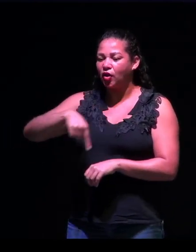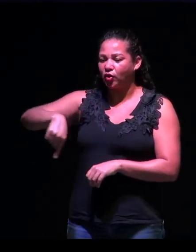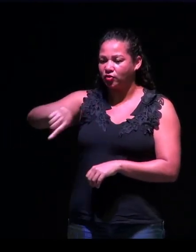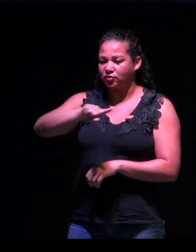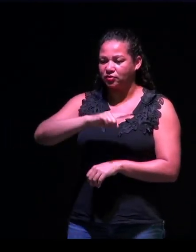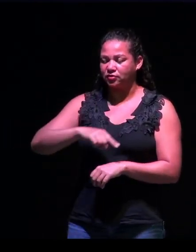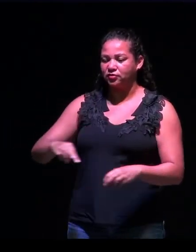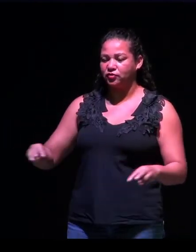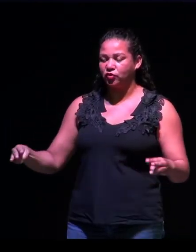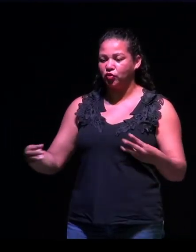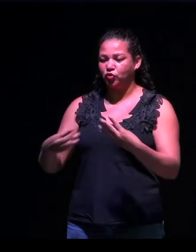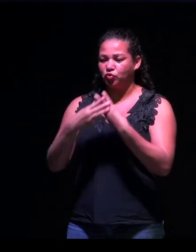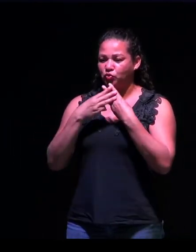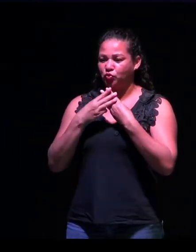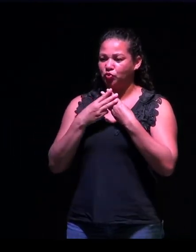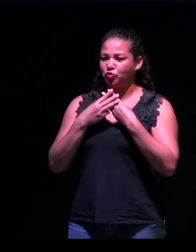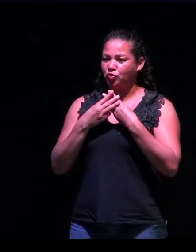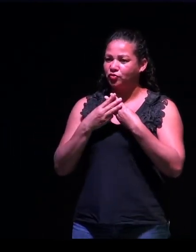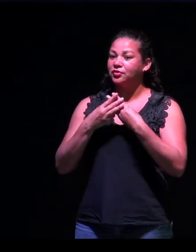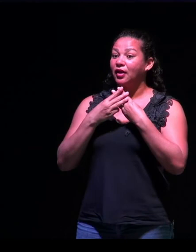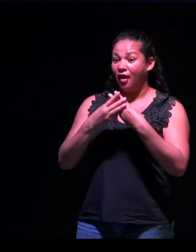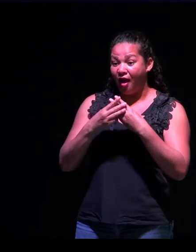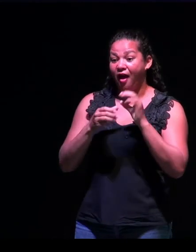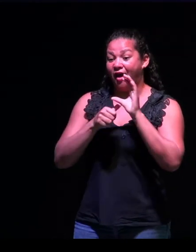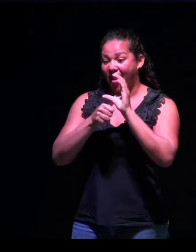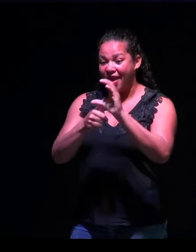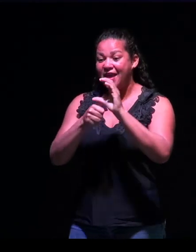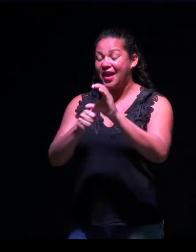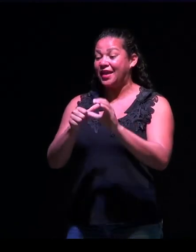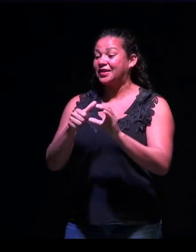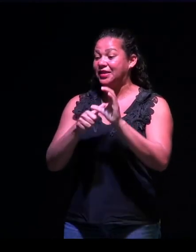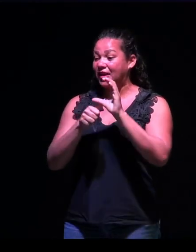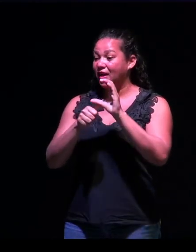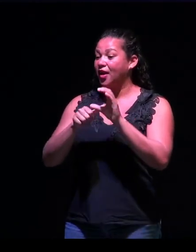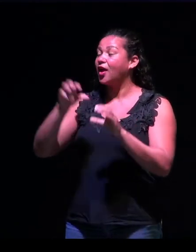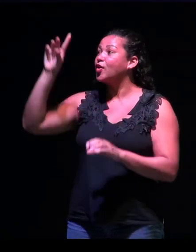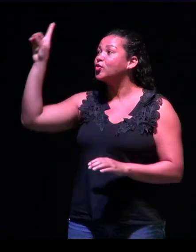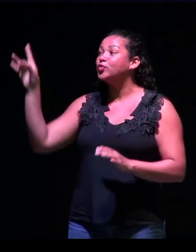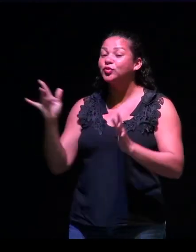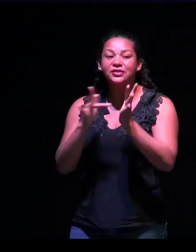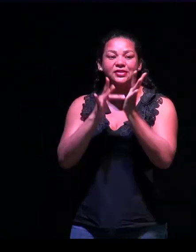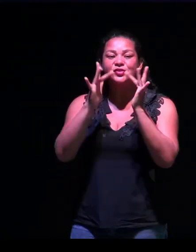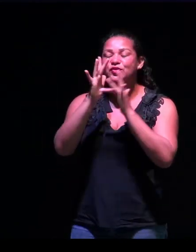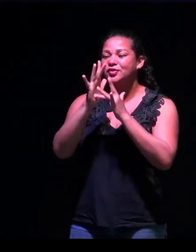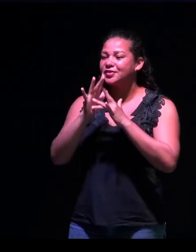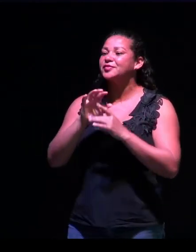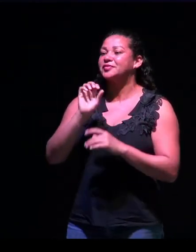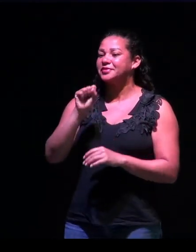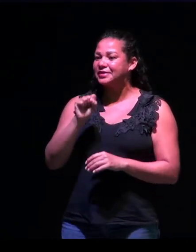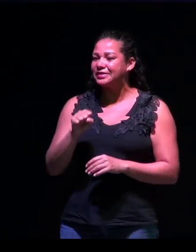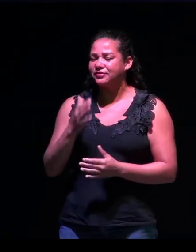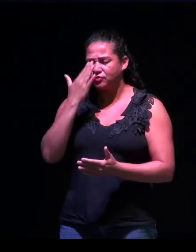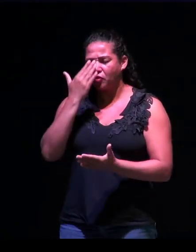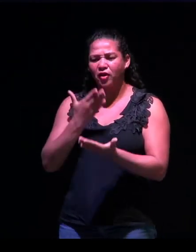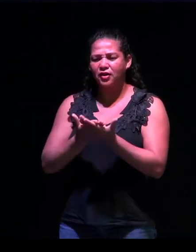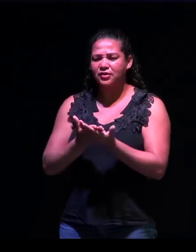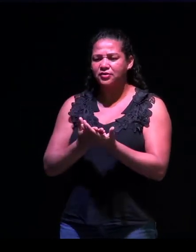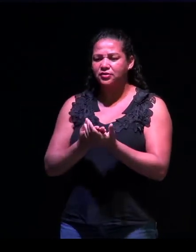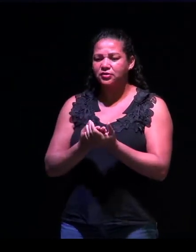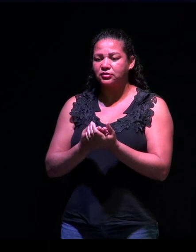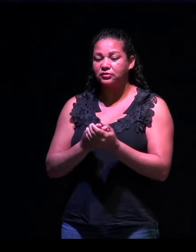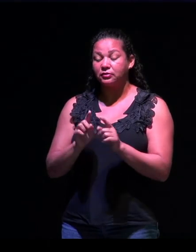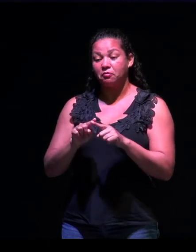Os judeus vão dizer, meu Deus, você é o Messias, é ele que prometeu paz, e olha, é só ele que trouxe paz. Só que quando completar os